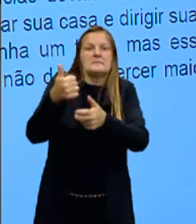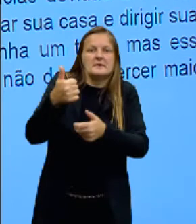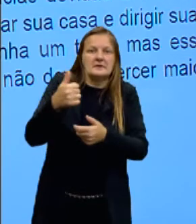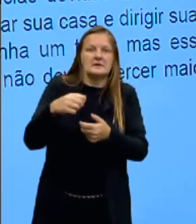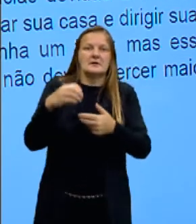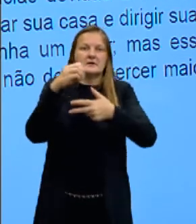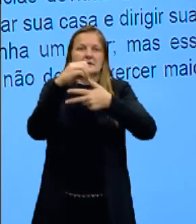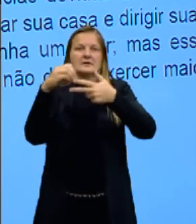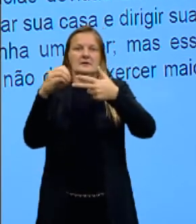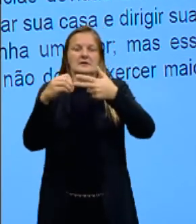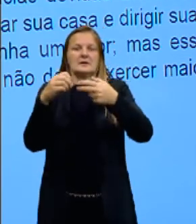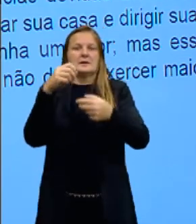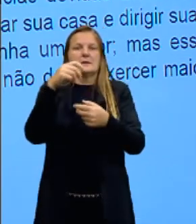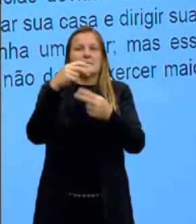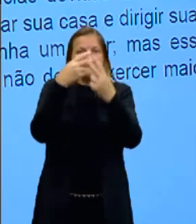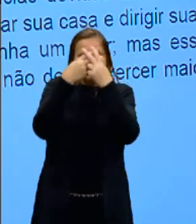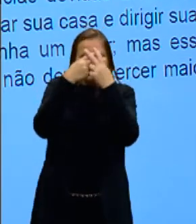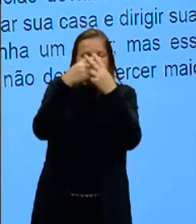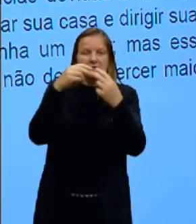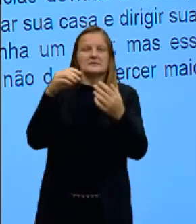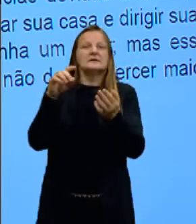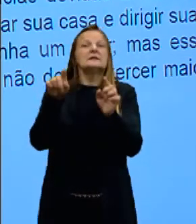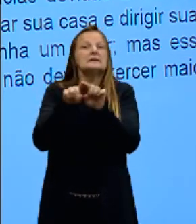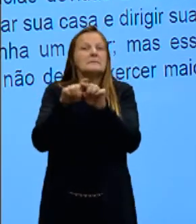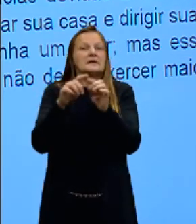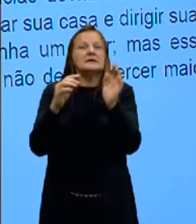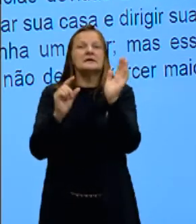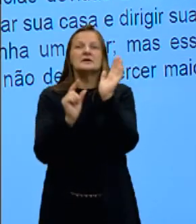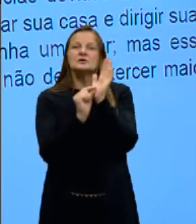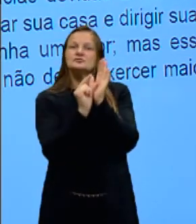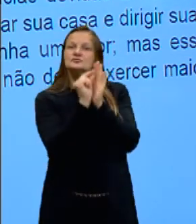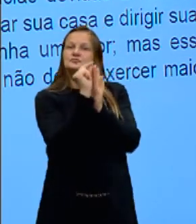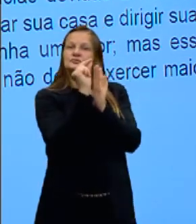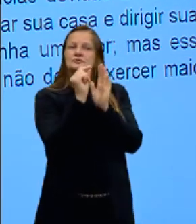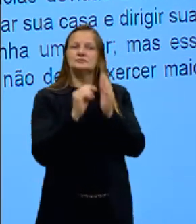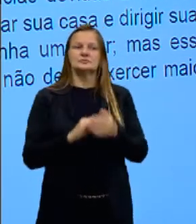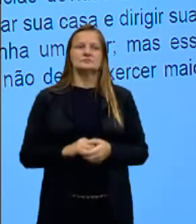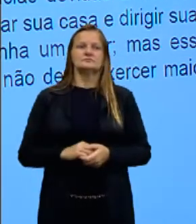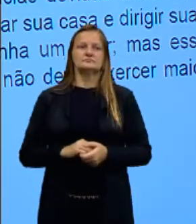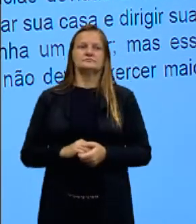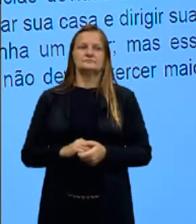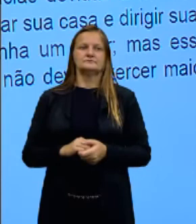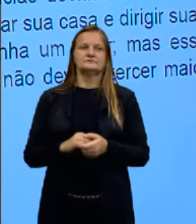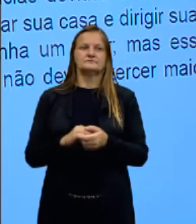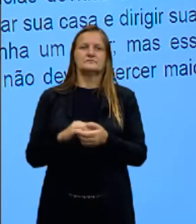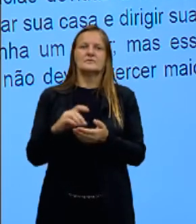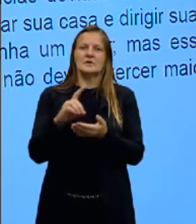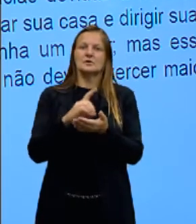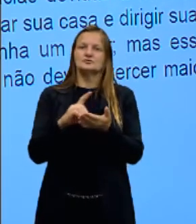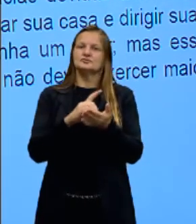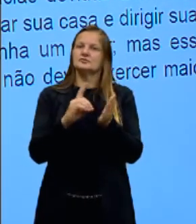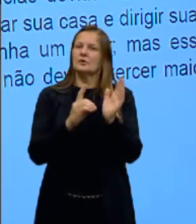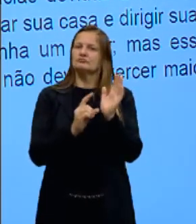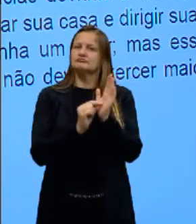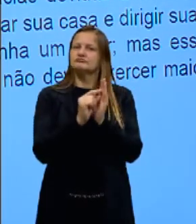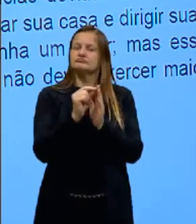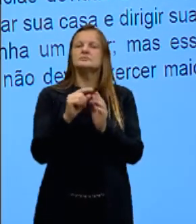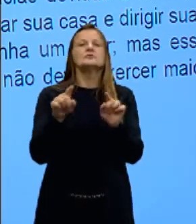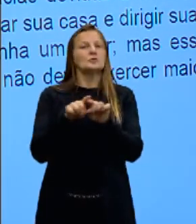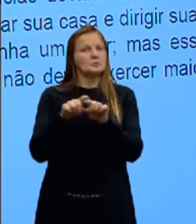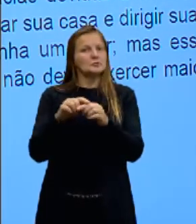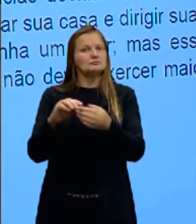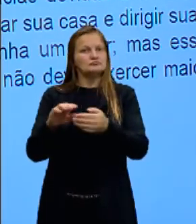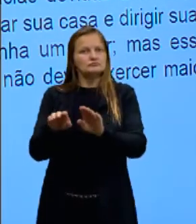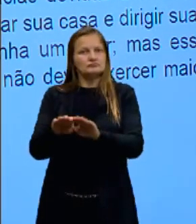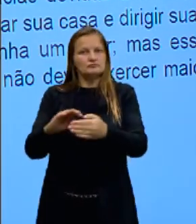o Enem PPL e o Enem digital Então se vocês optarem Jade o teu pintado né na verdade na inscrição mas dá para